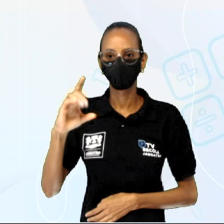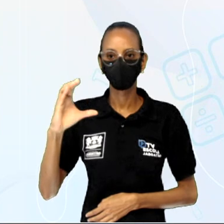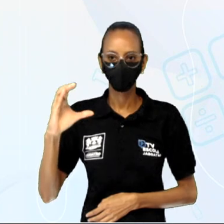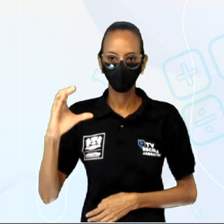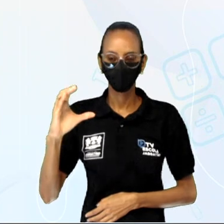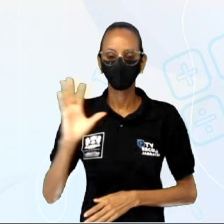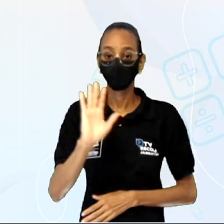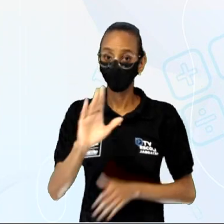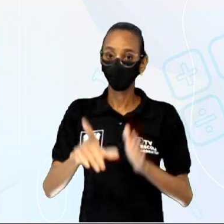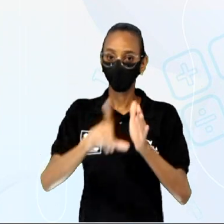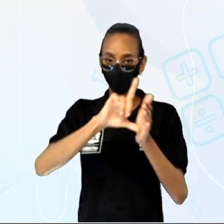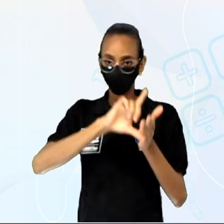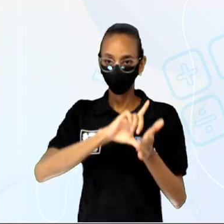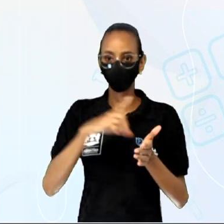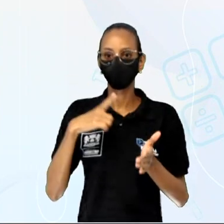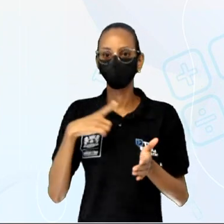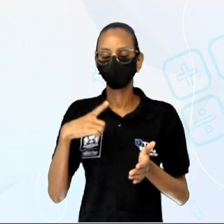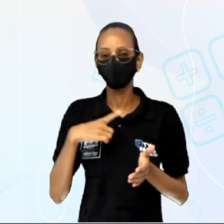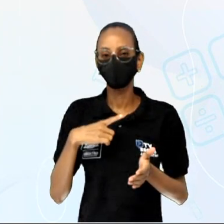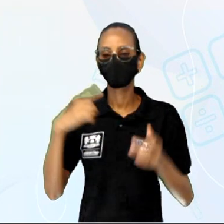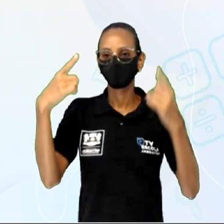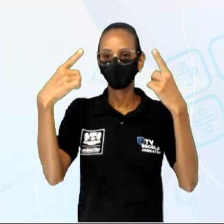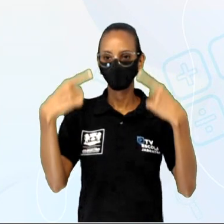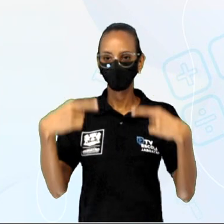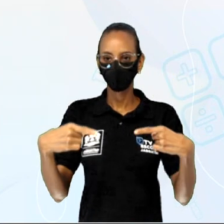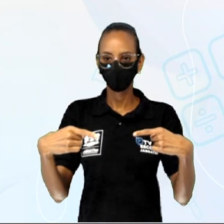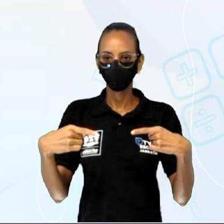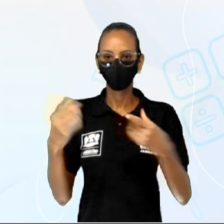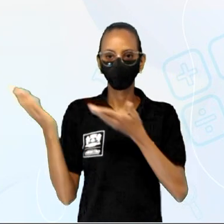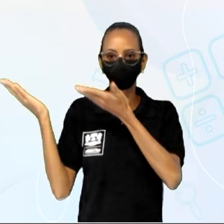E o desafio, ele trazia esse problema, ó.